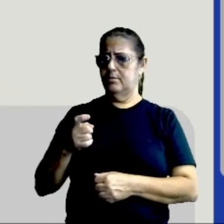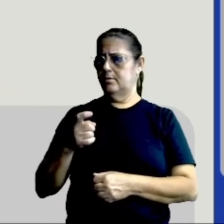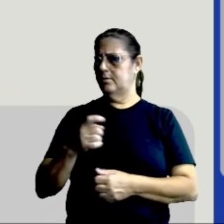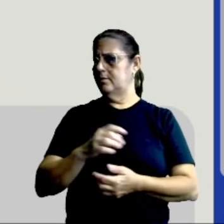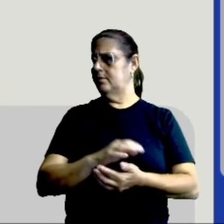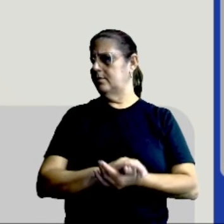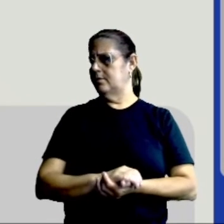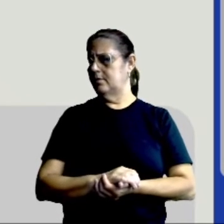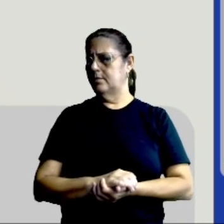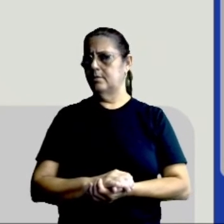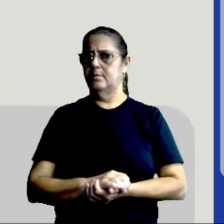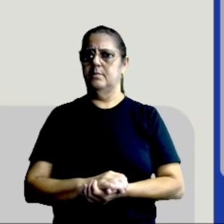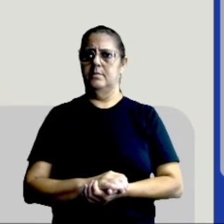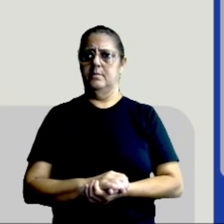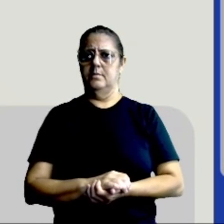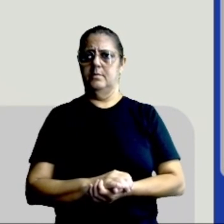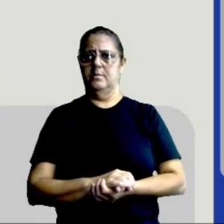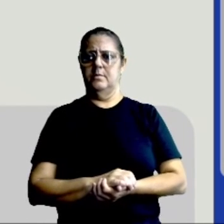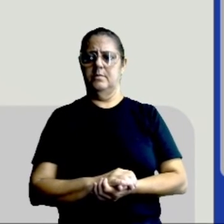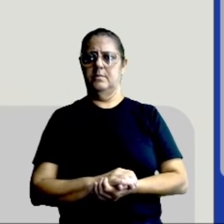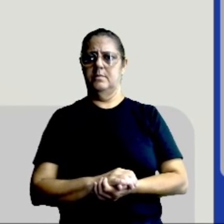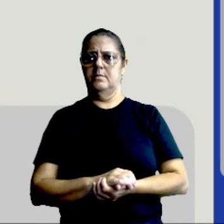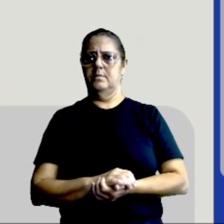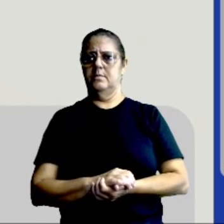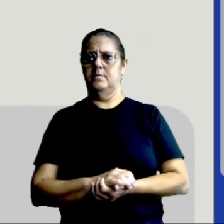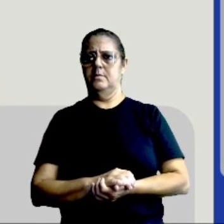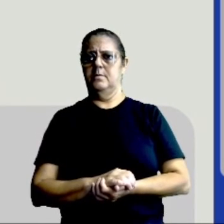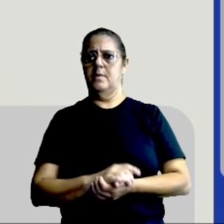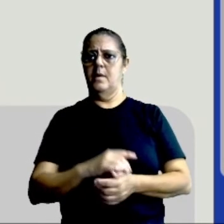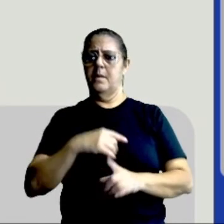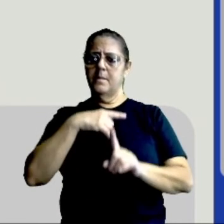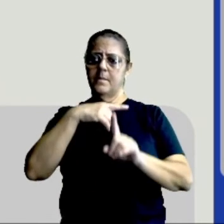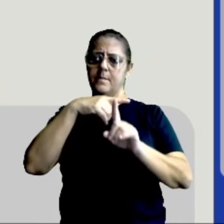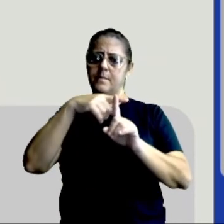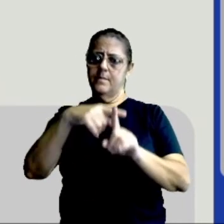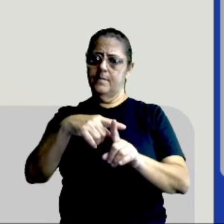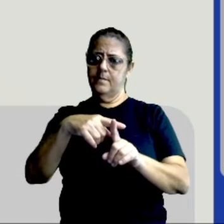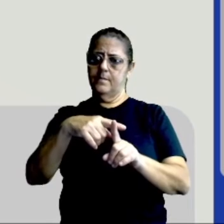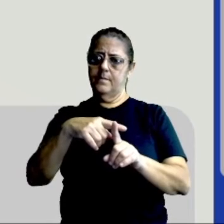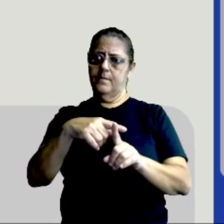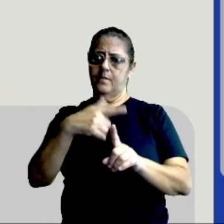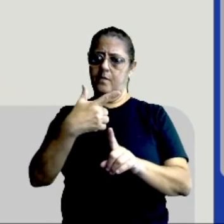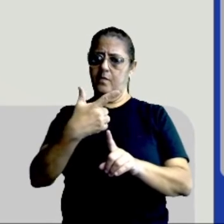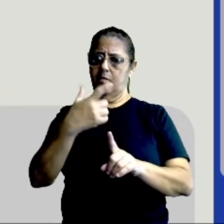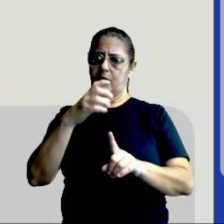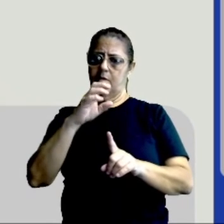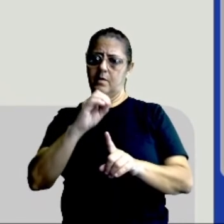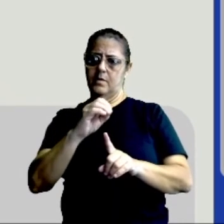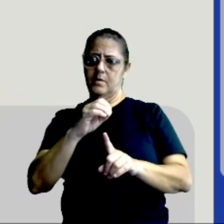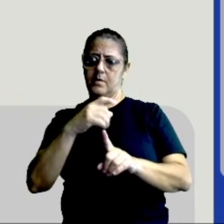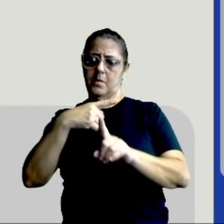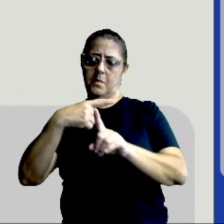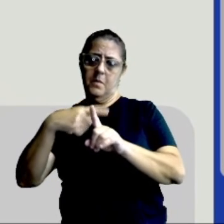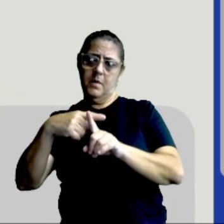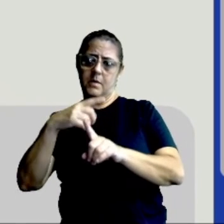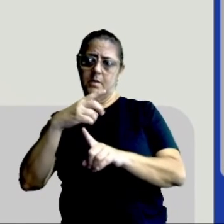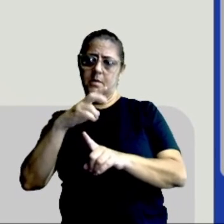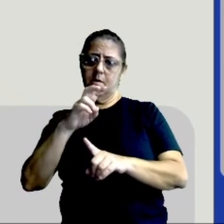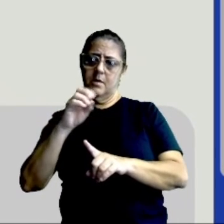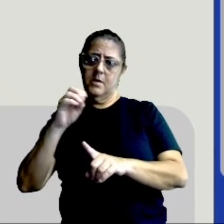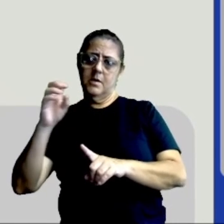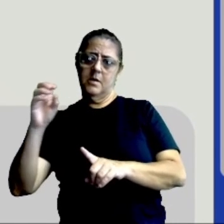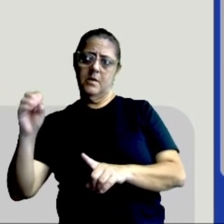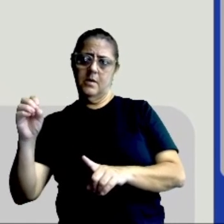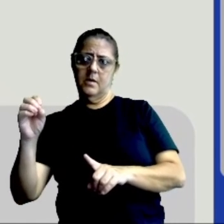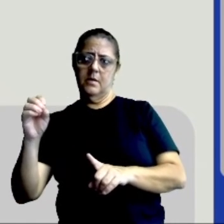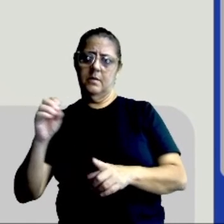No caso aqui, ó, é x, é 1 de x, mais 25 mais 500, não é isso que tem